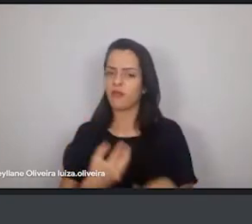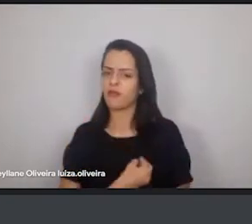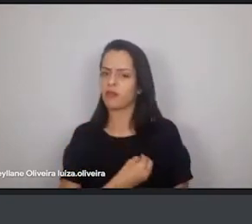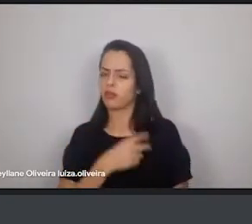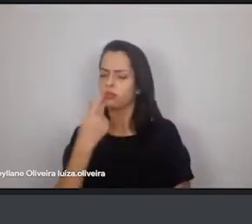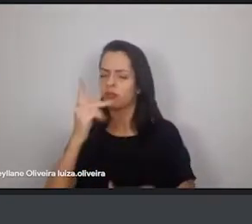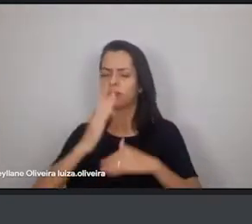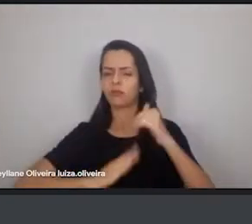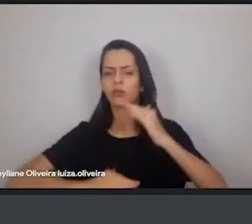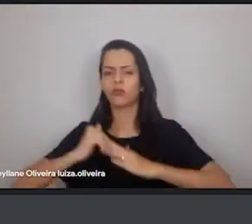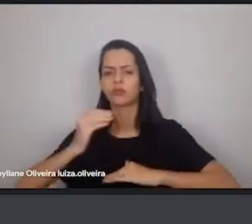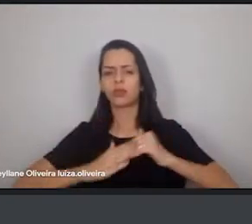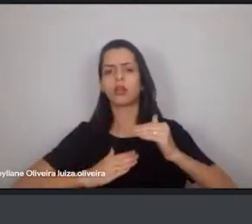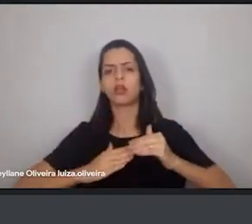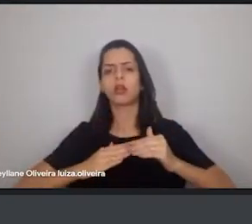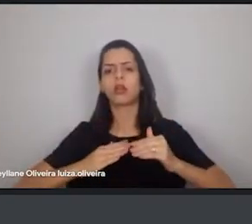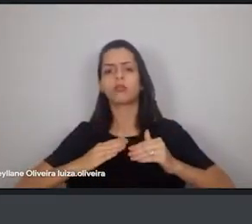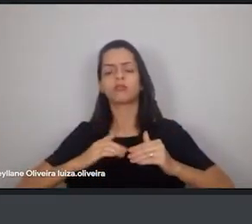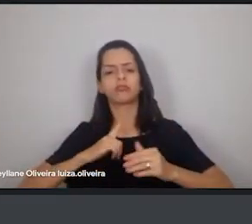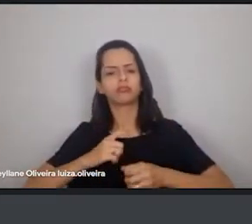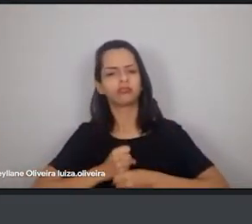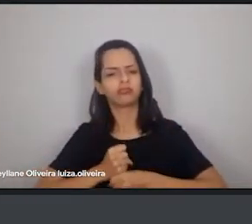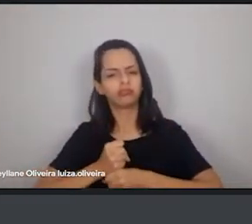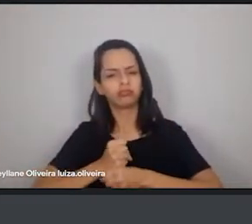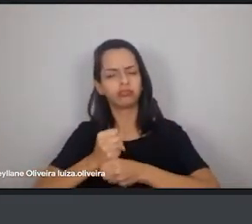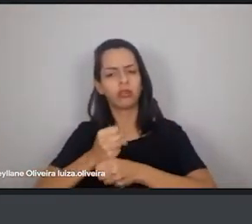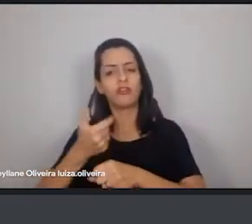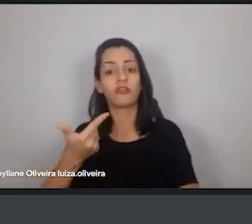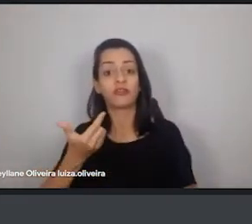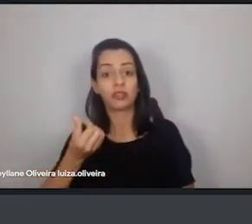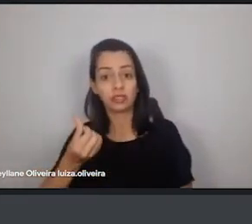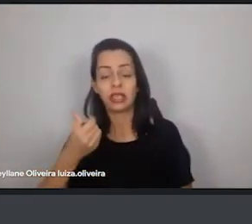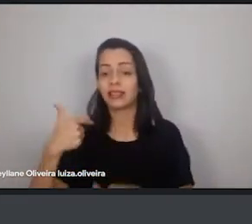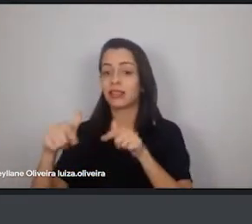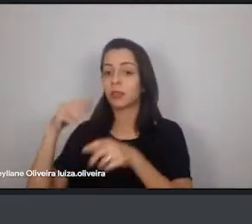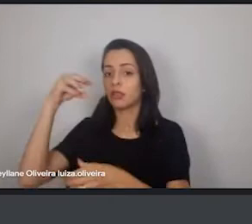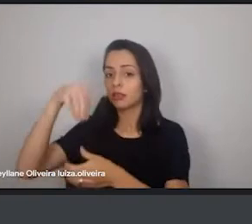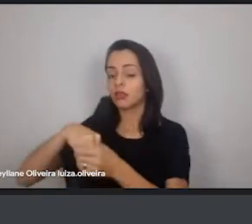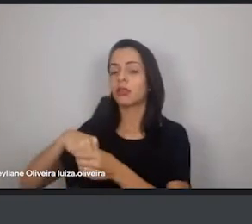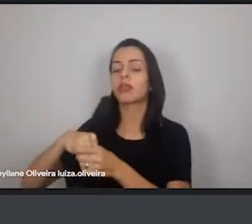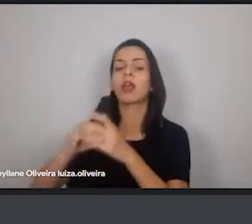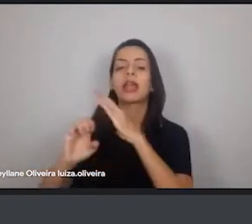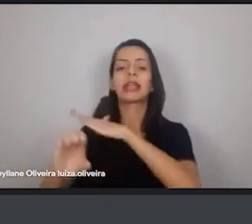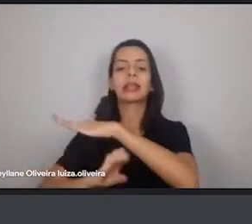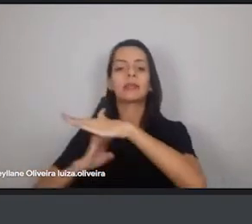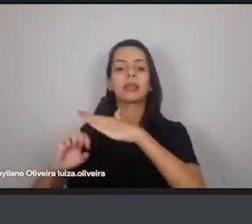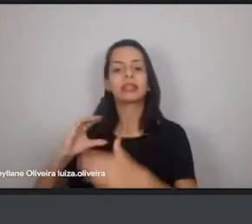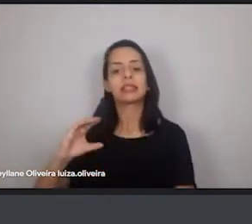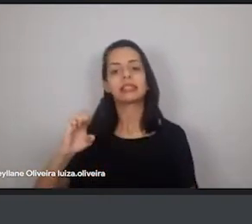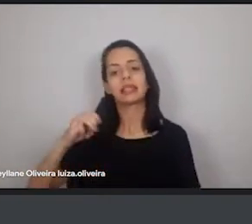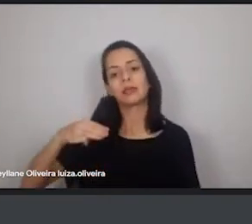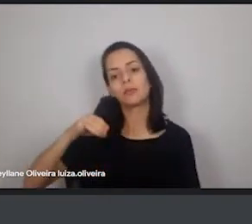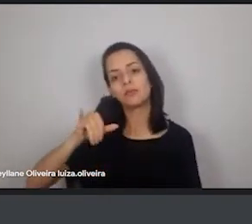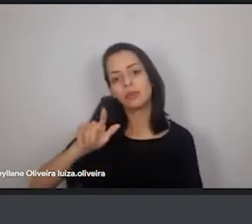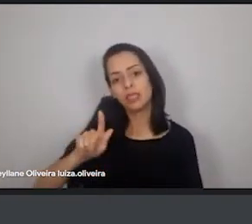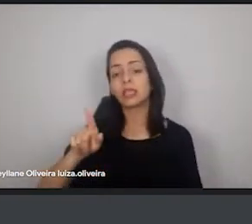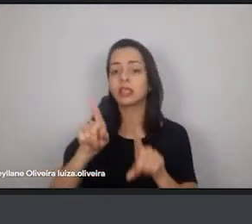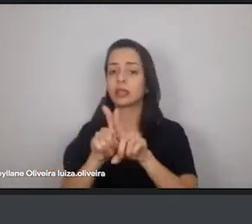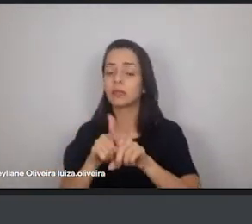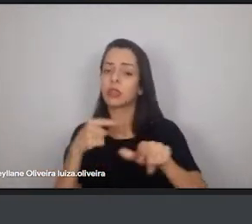ele prestou 26 anos de serviço à CEMIG e trabalhou também na Fundação Educacional Montes